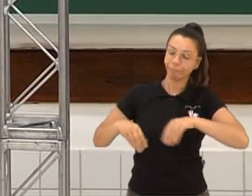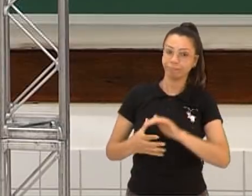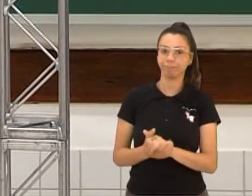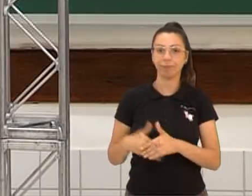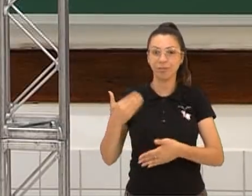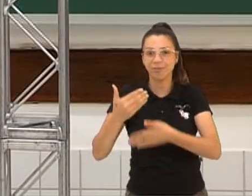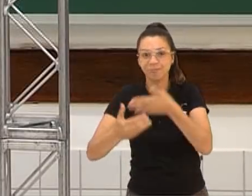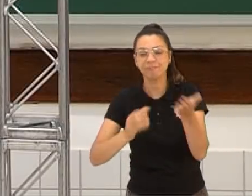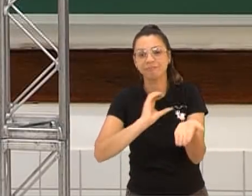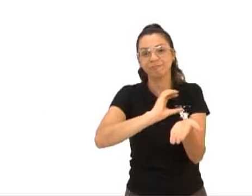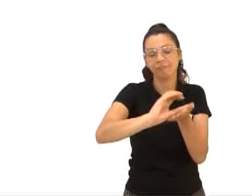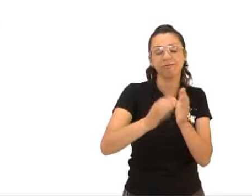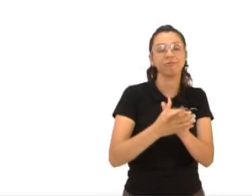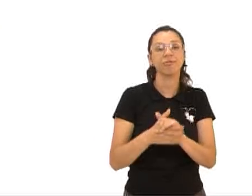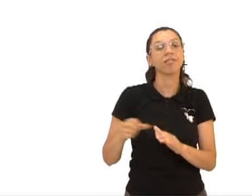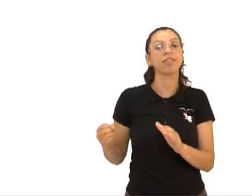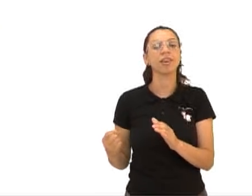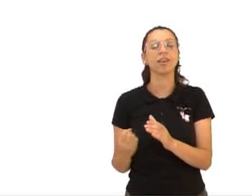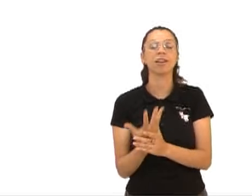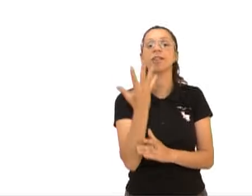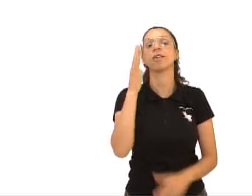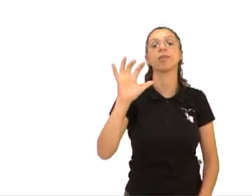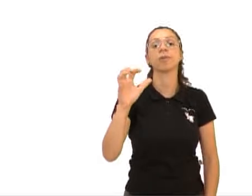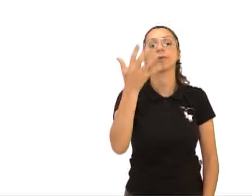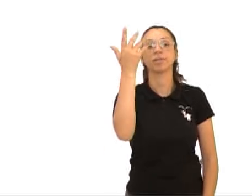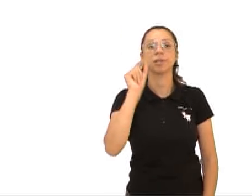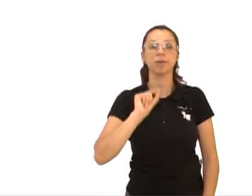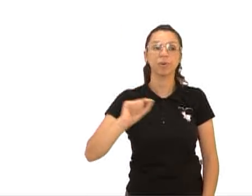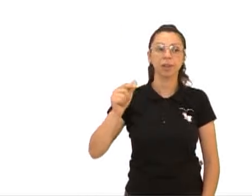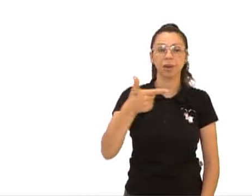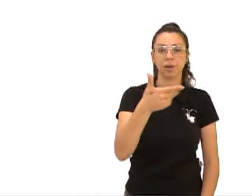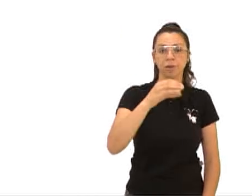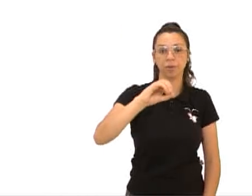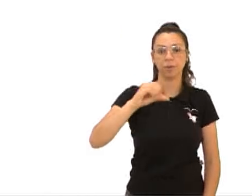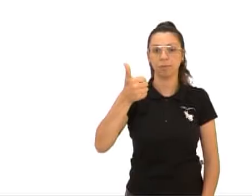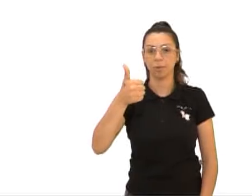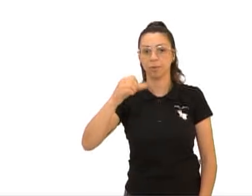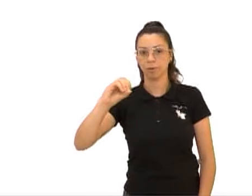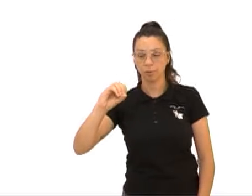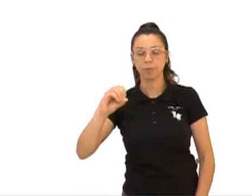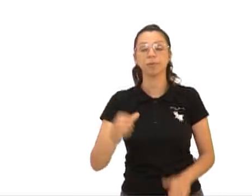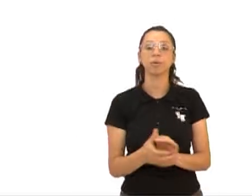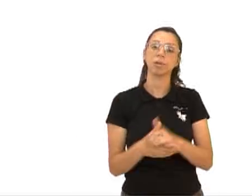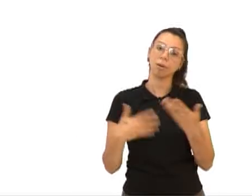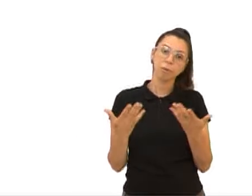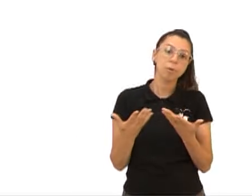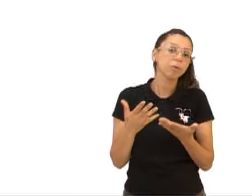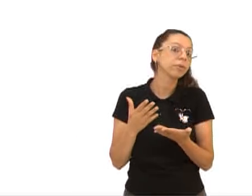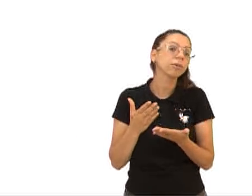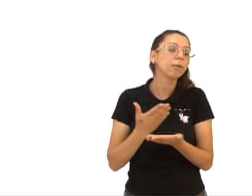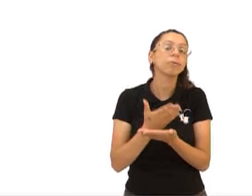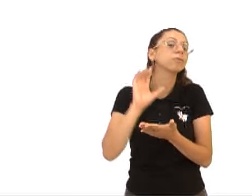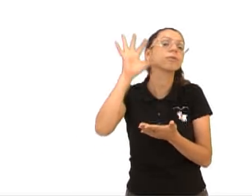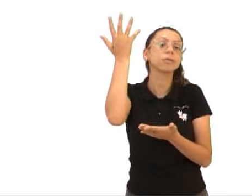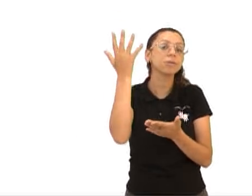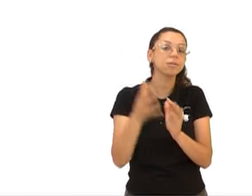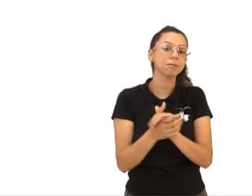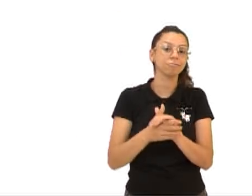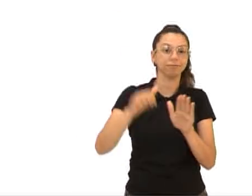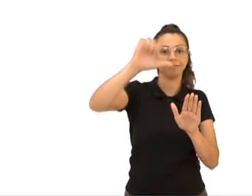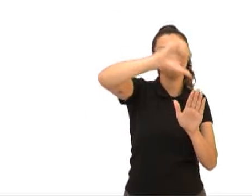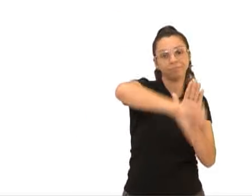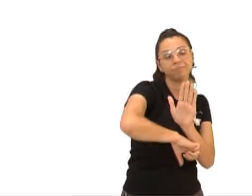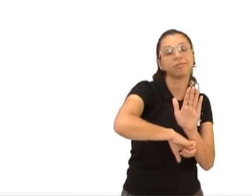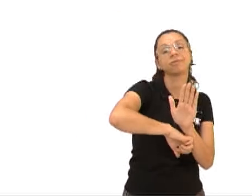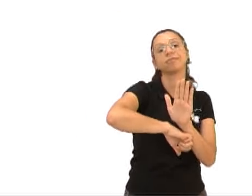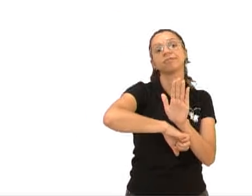investimentos. E aconteceu em 2001. Houve um estouro da bolha da internet. Isso causou uma crise econômica mundial. Em 2008,